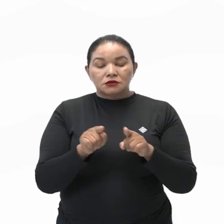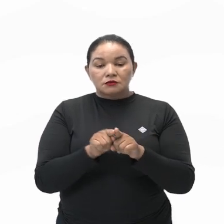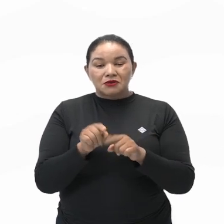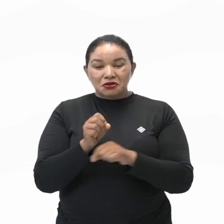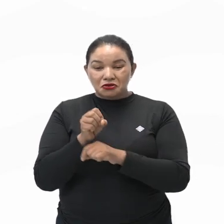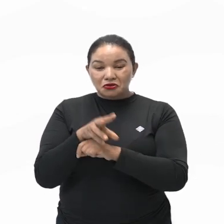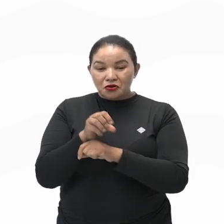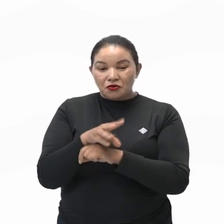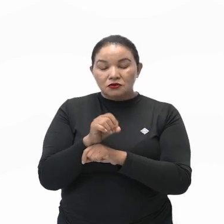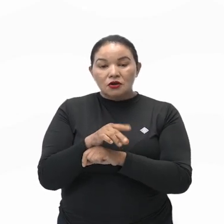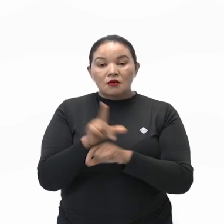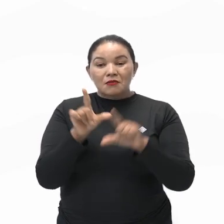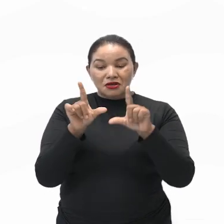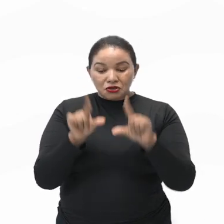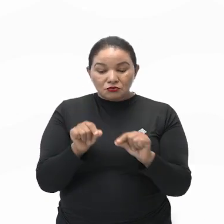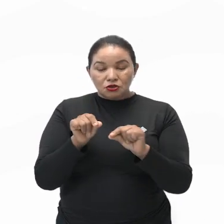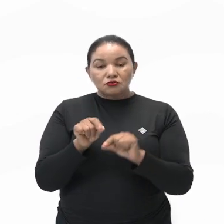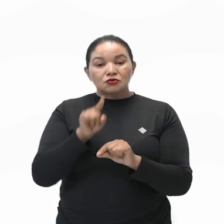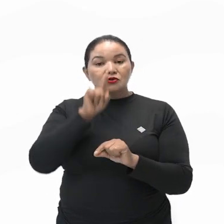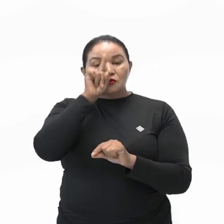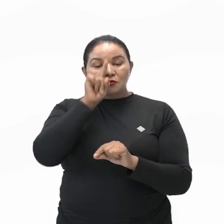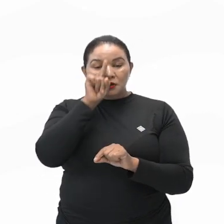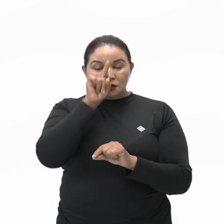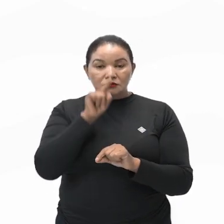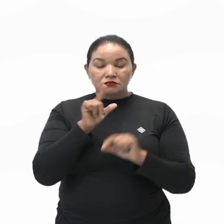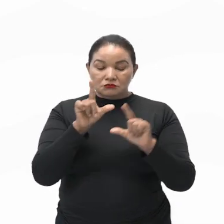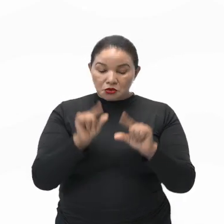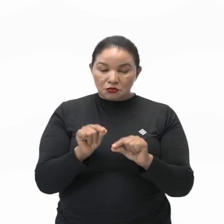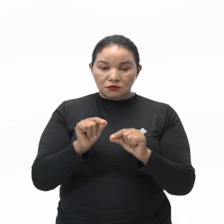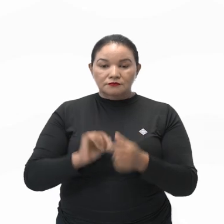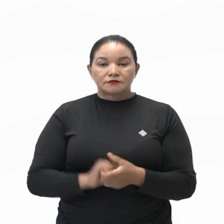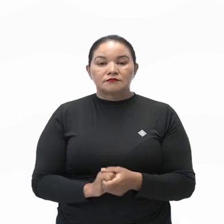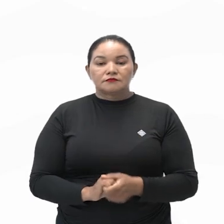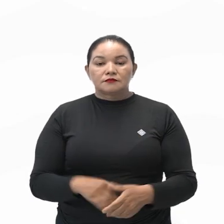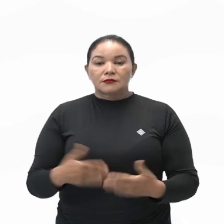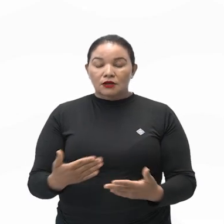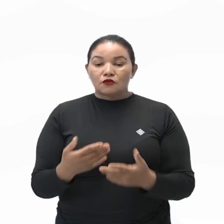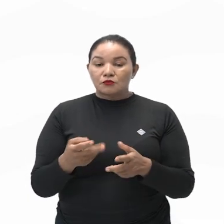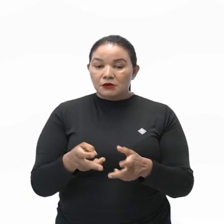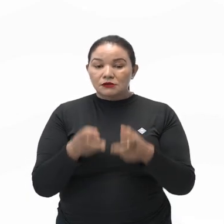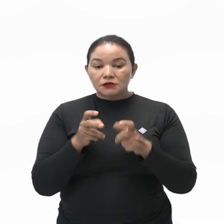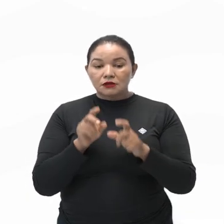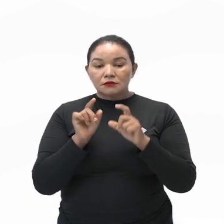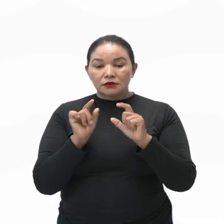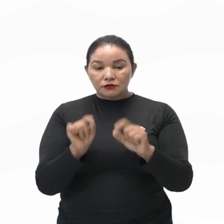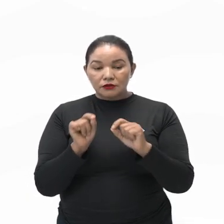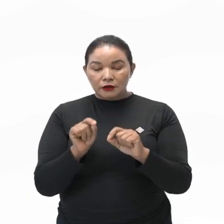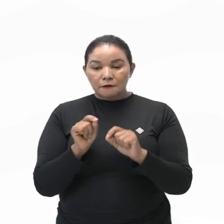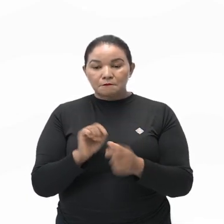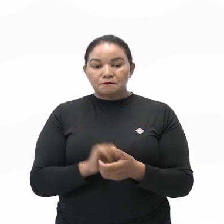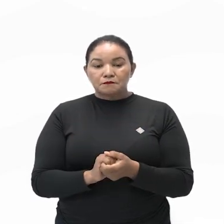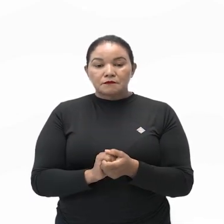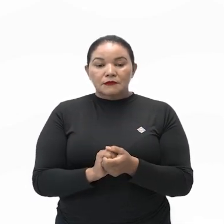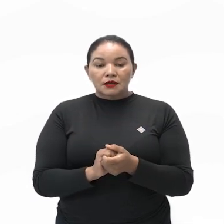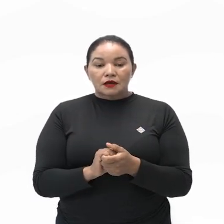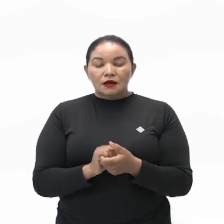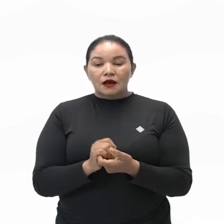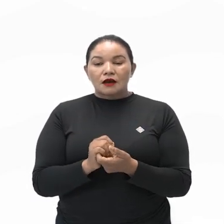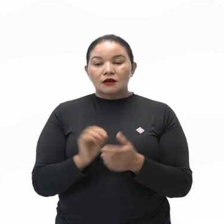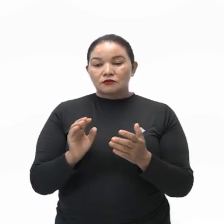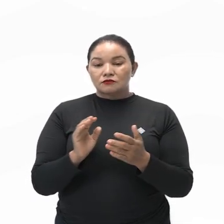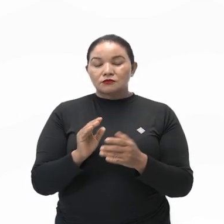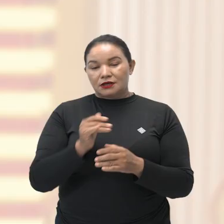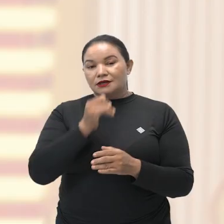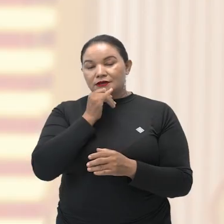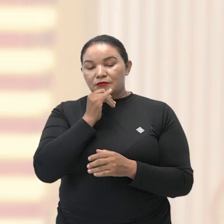a periculosidade. Então note que essa oxidação é como se fosse, se você tivesse um ferro,